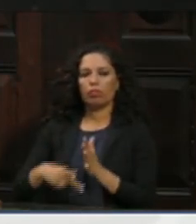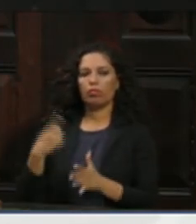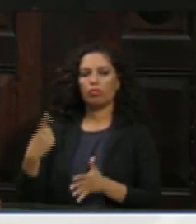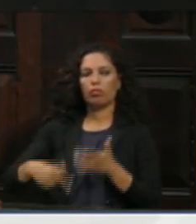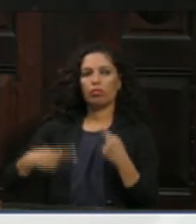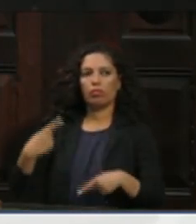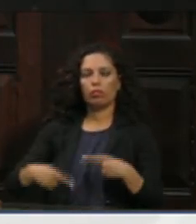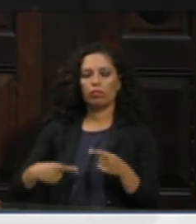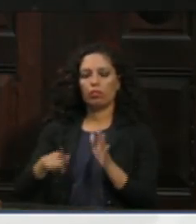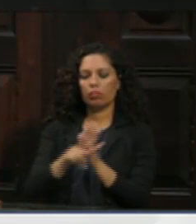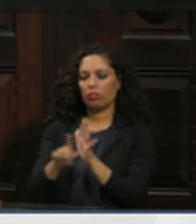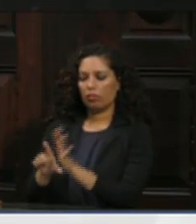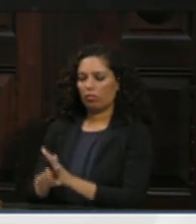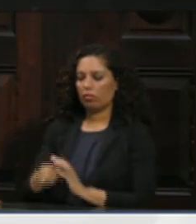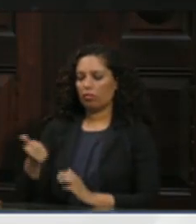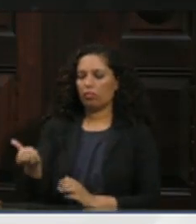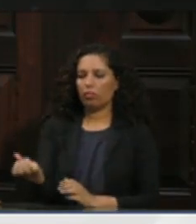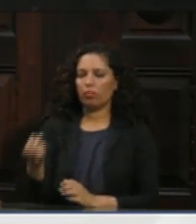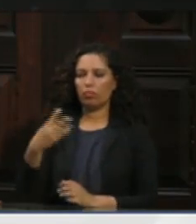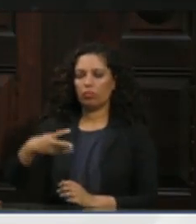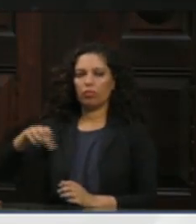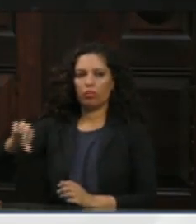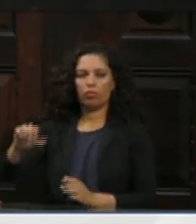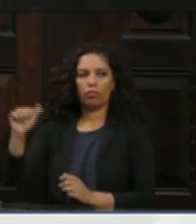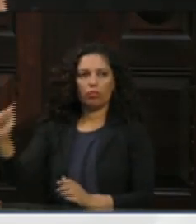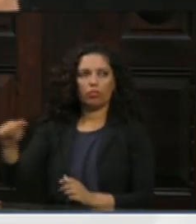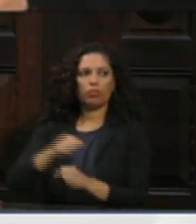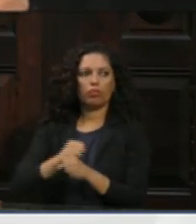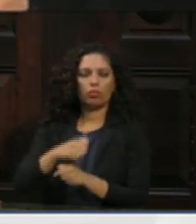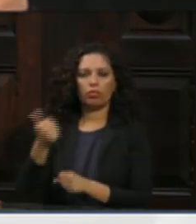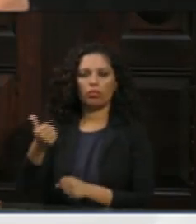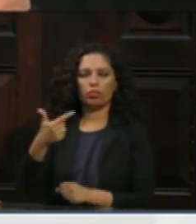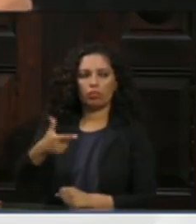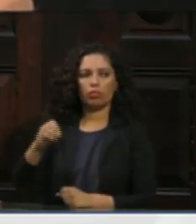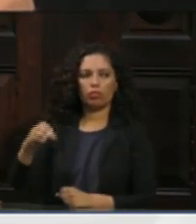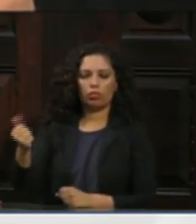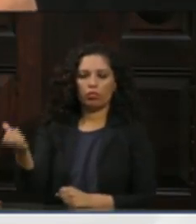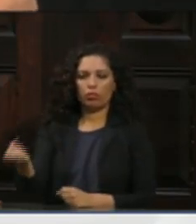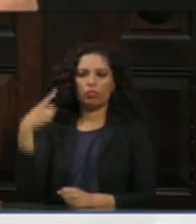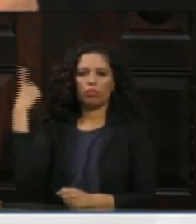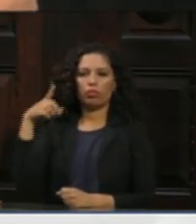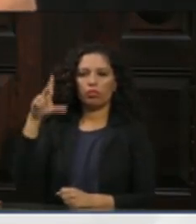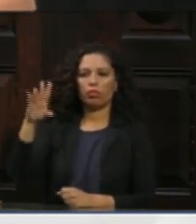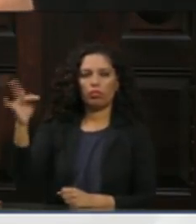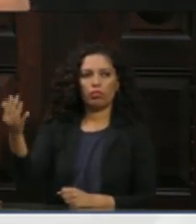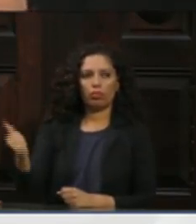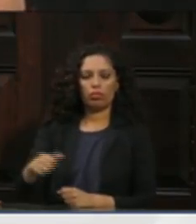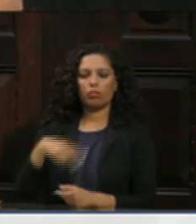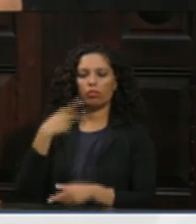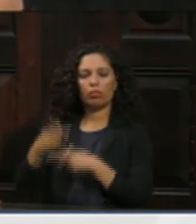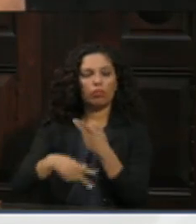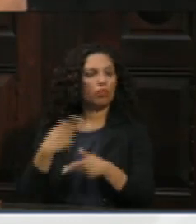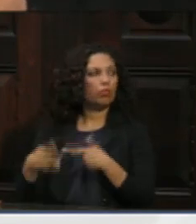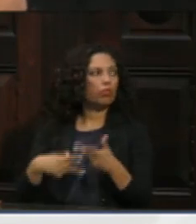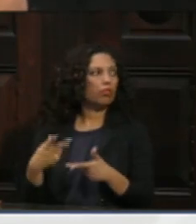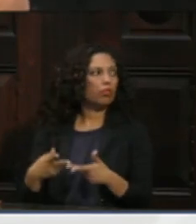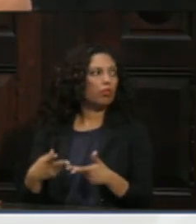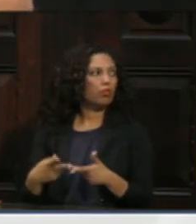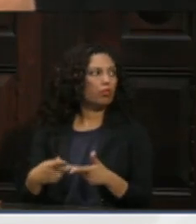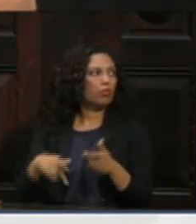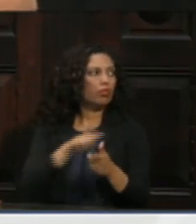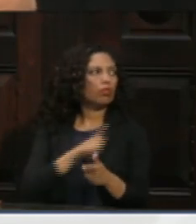comissões. Incluídos na ordem do dia, de acordo com o parágrafo 3º do artigo 47 do Regimento Interno, tramitação ordinária em votação em segunda discussão.